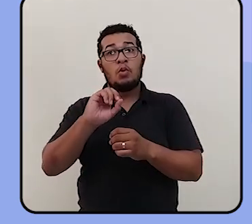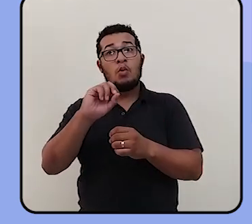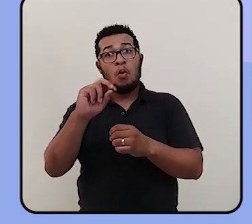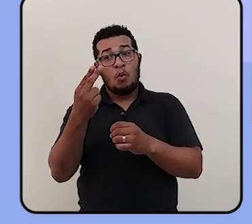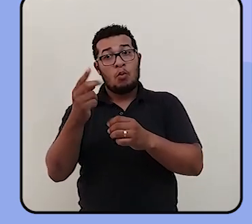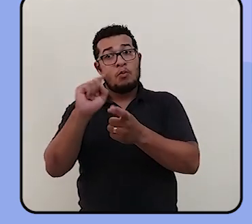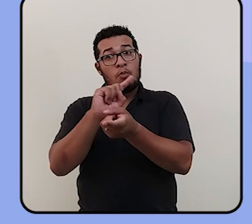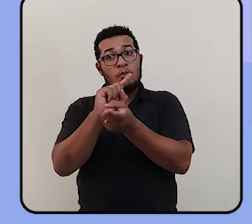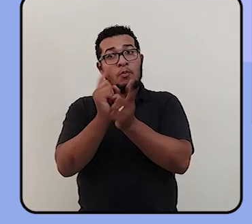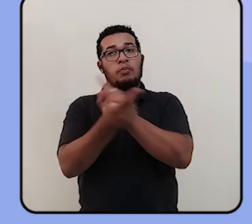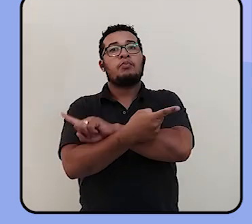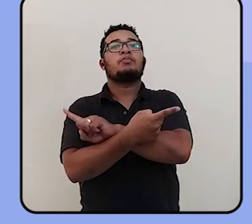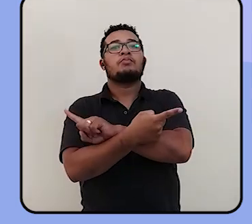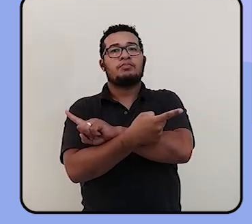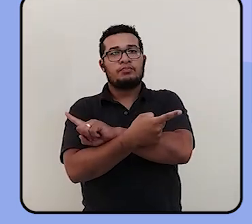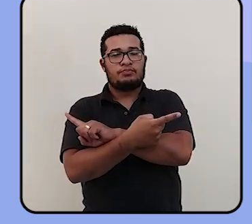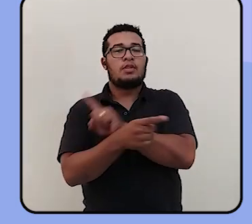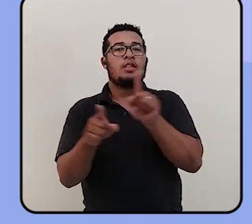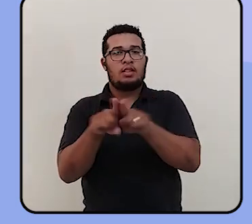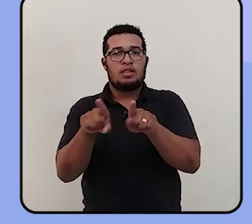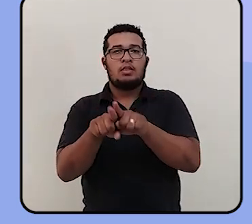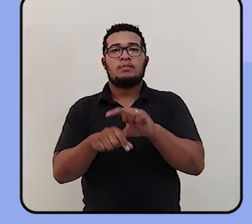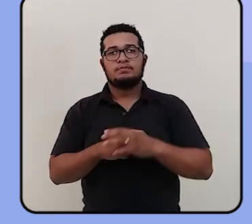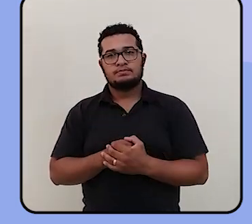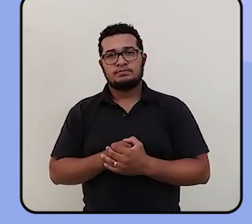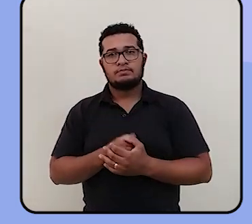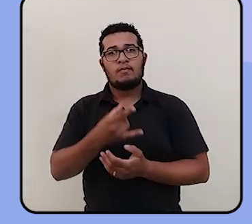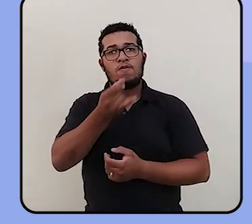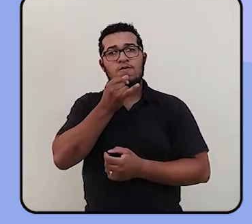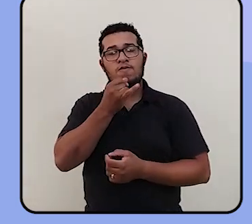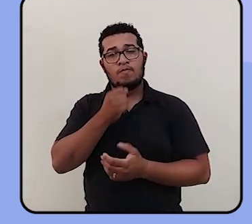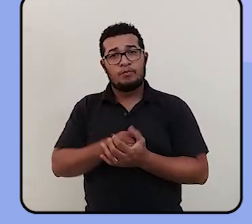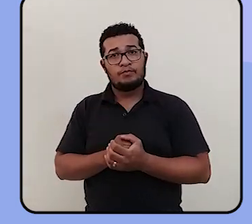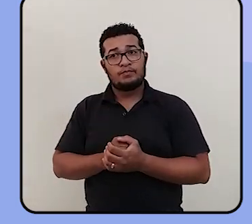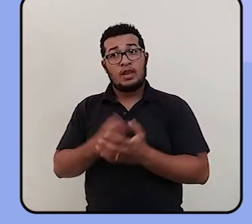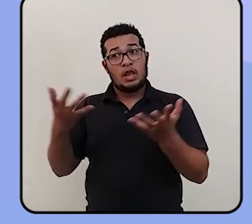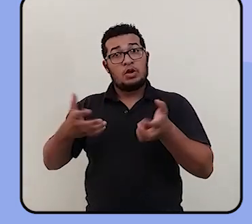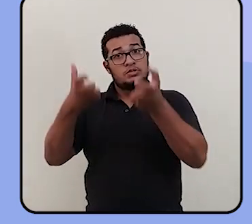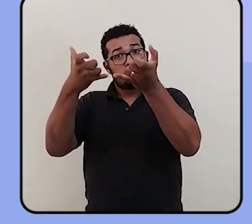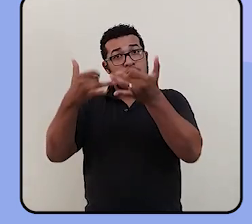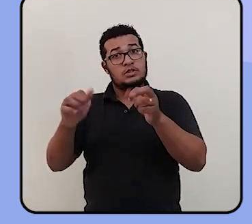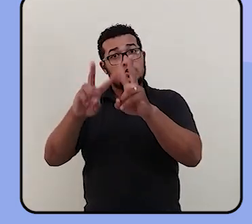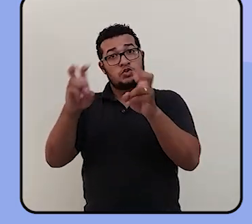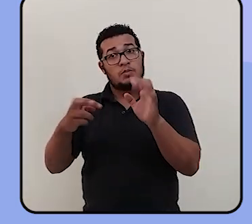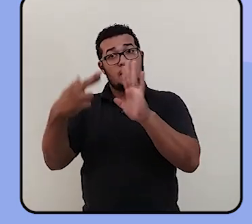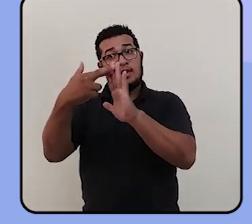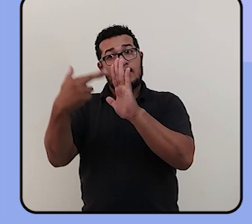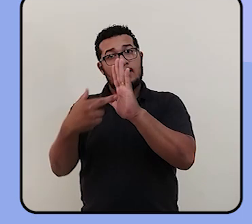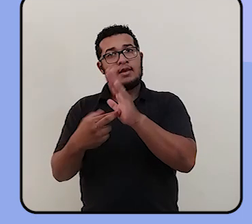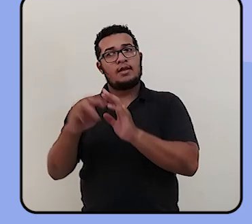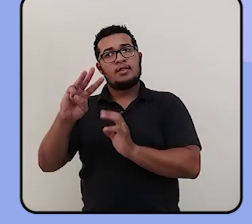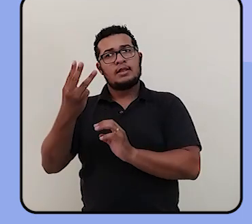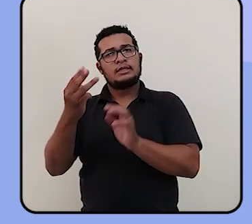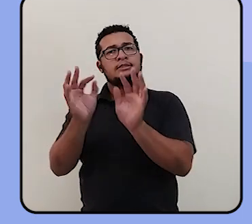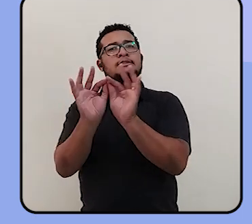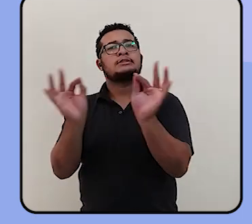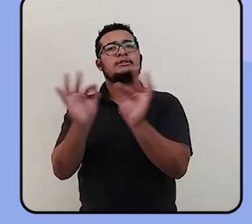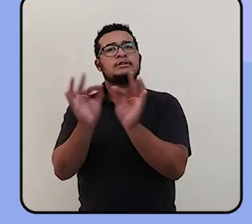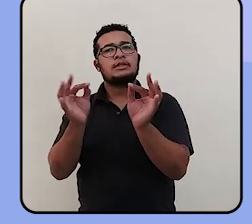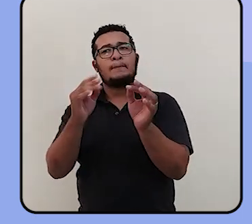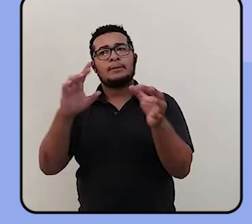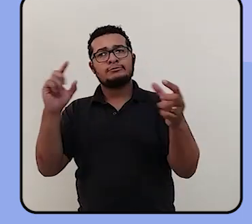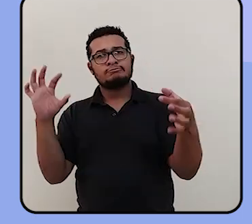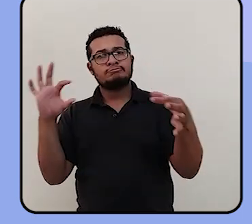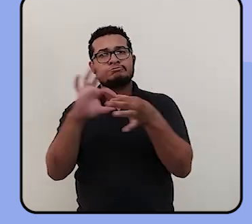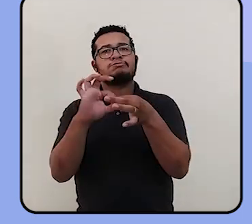proporcional ou inversamente proporcional. Vamos agora falar da regra de 3 simples